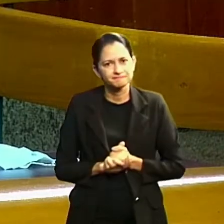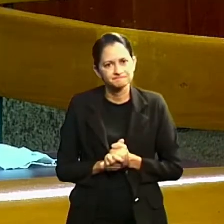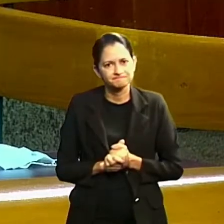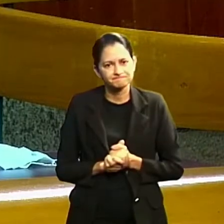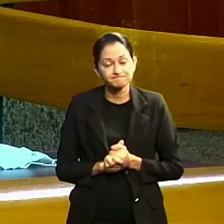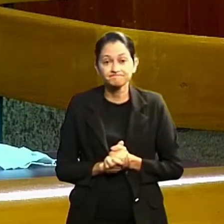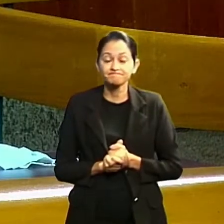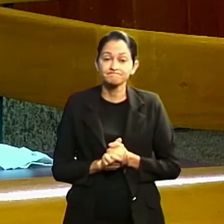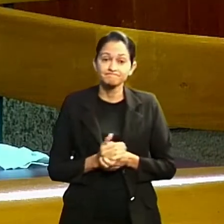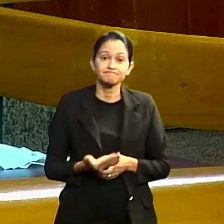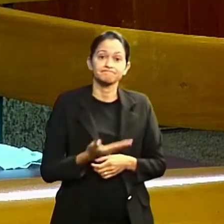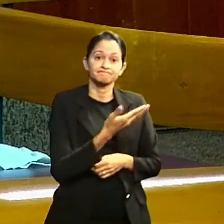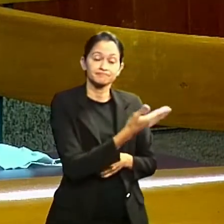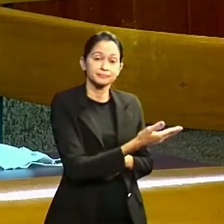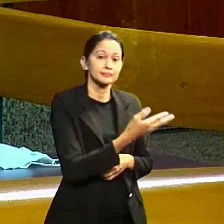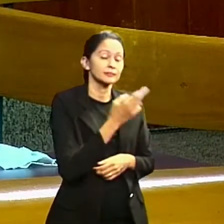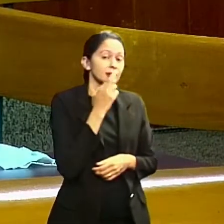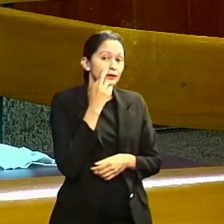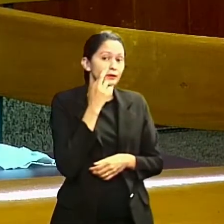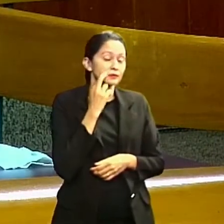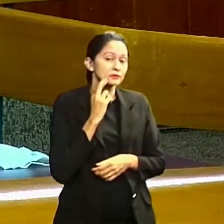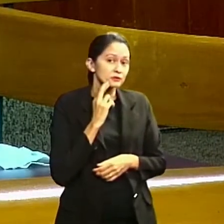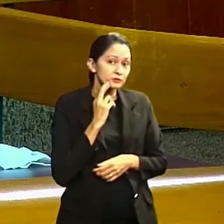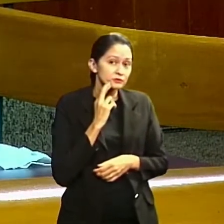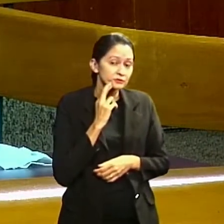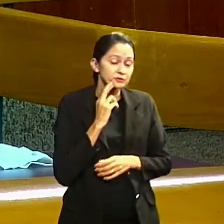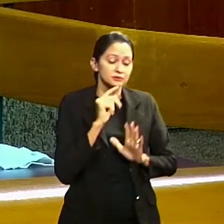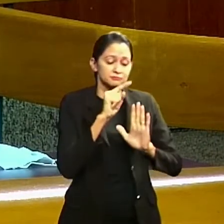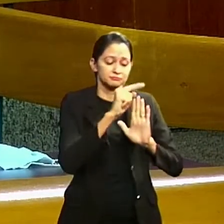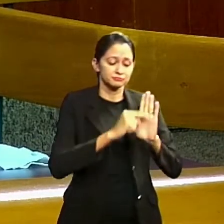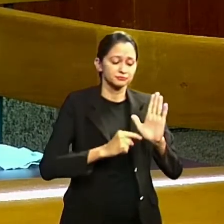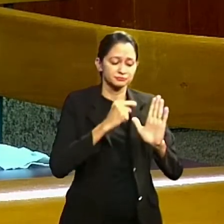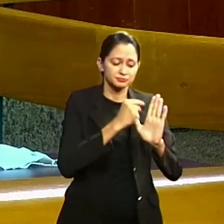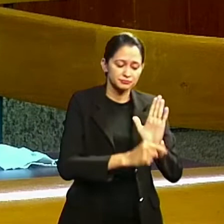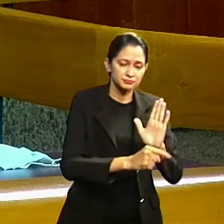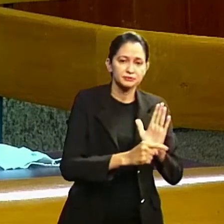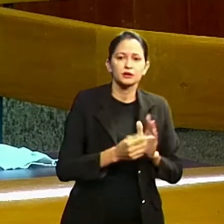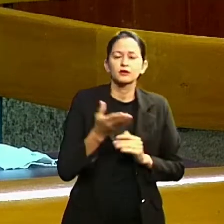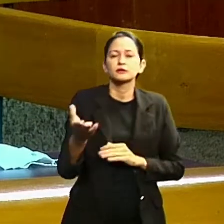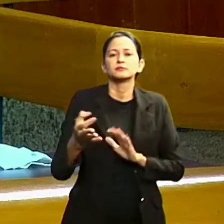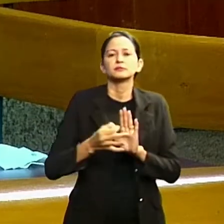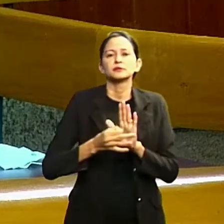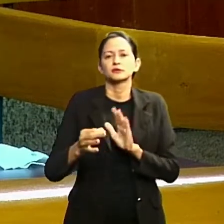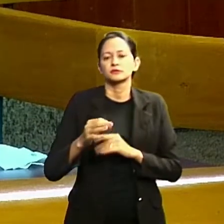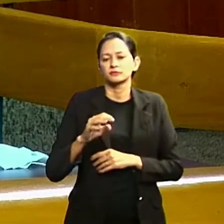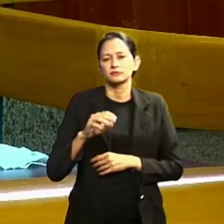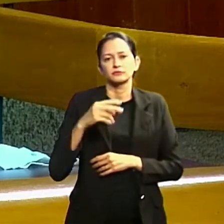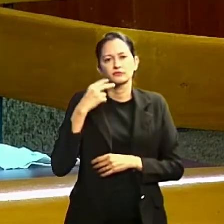onde o prefeito mandou essa caixa de leis vetando. Uma paz, vereador Bocão.